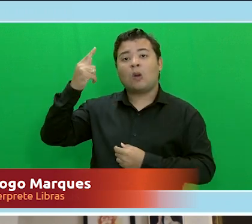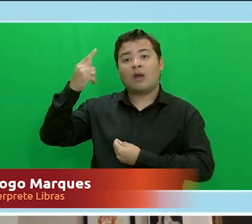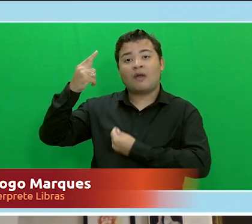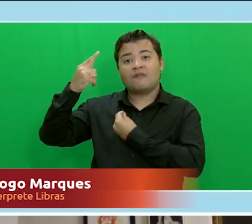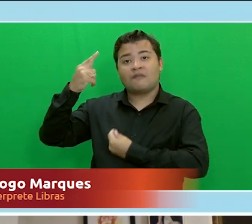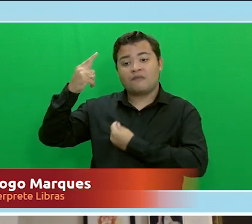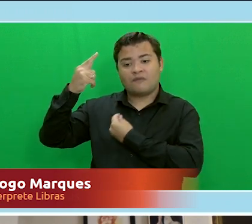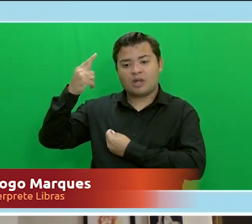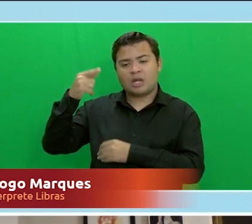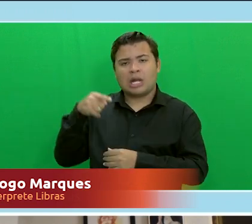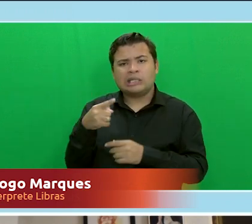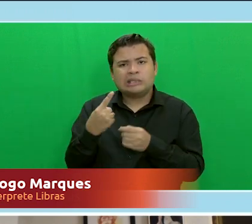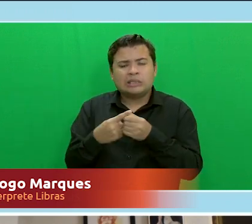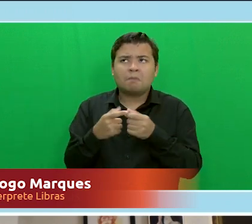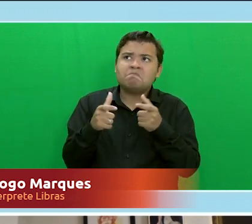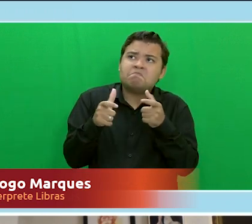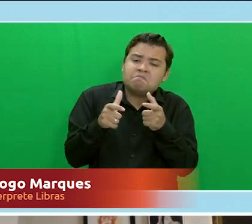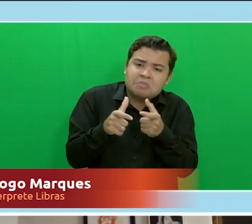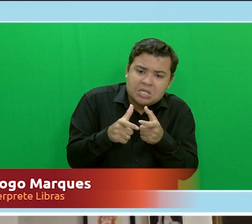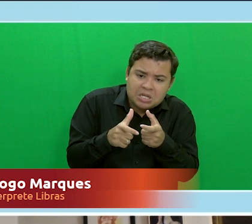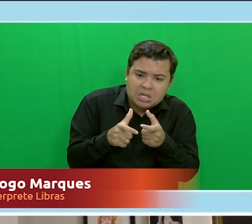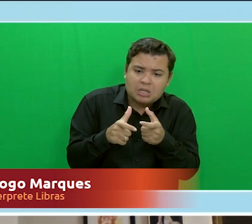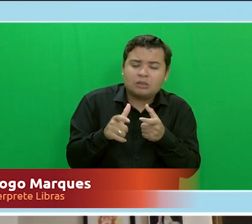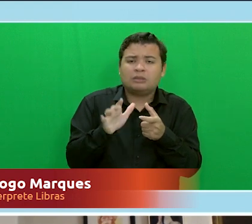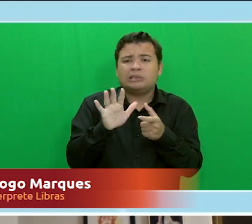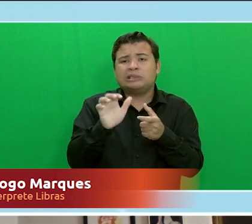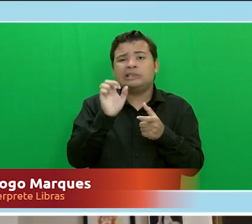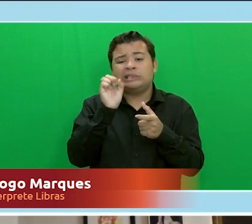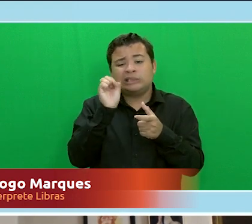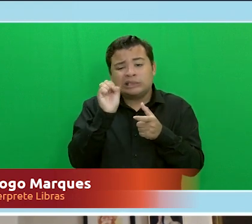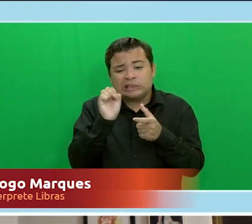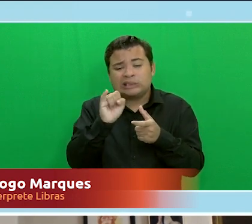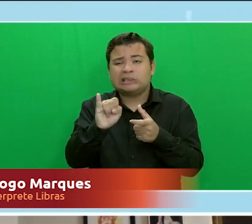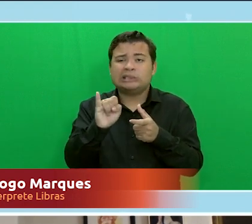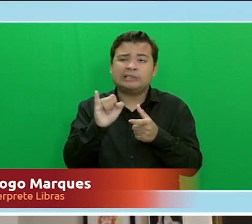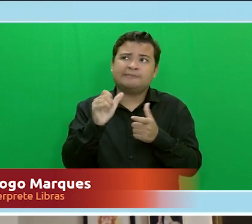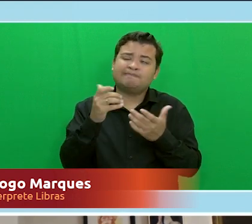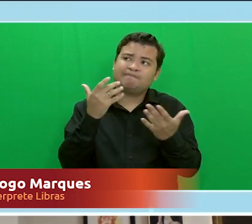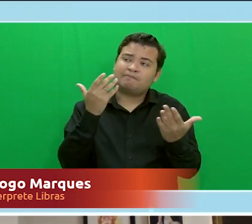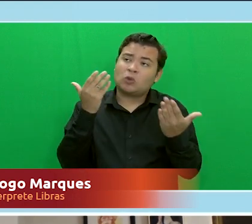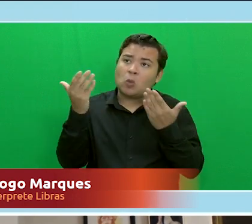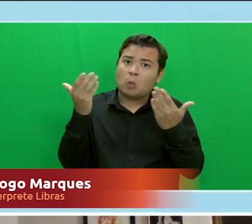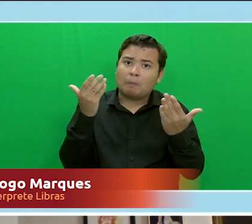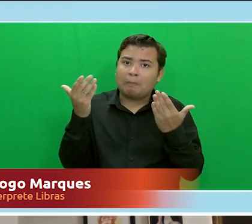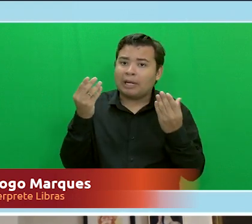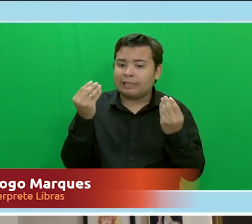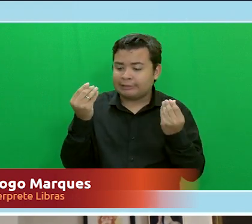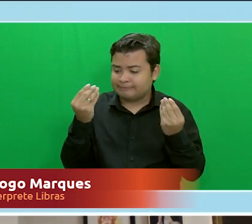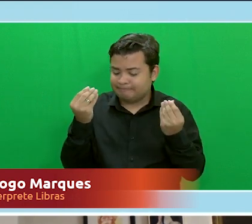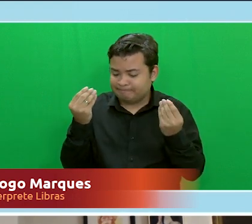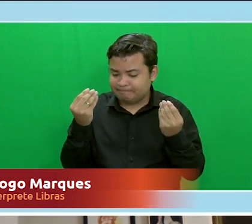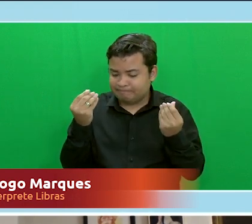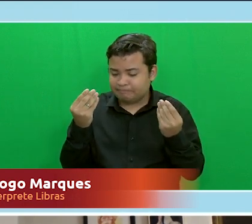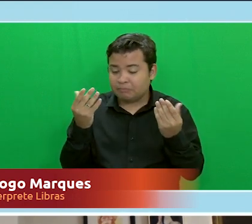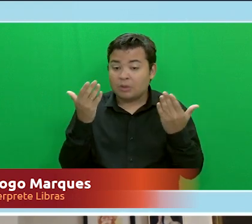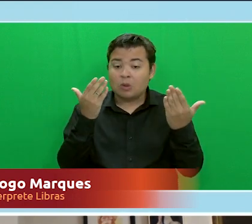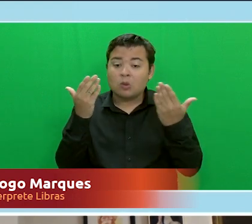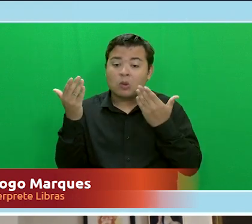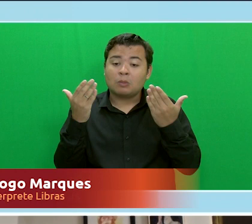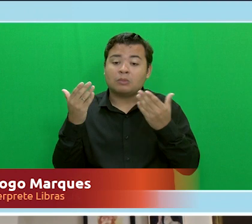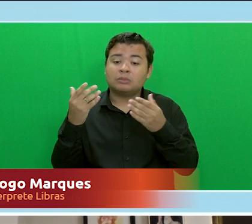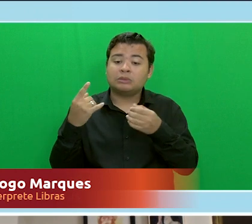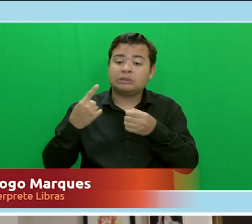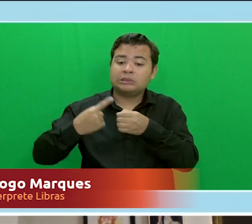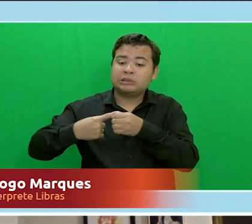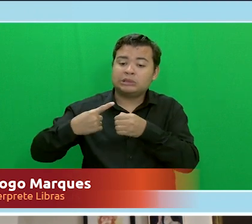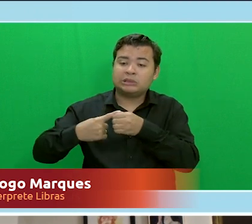cidade pequena para uma se nós compararmos